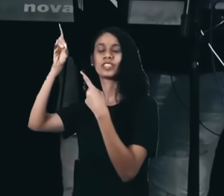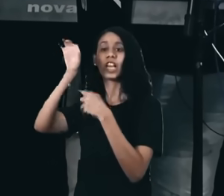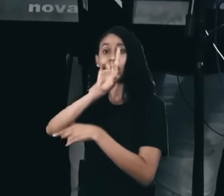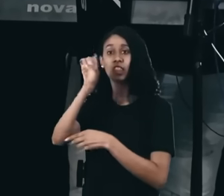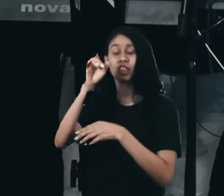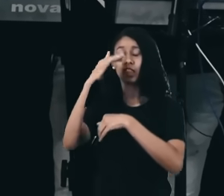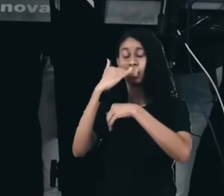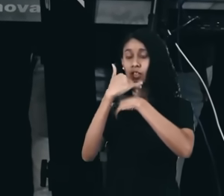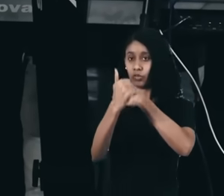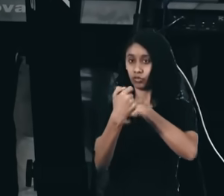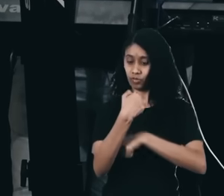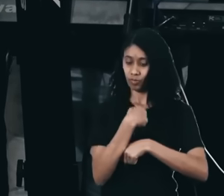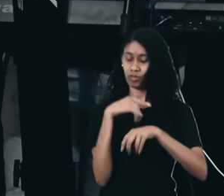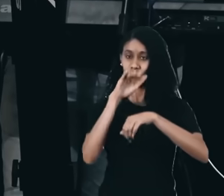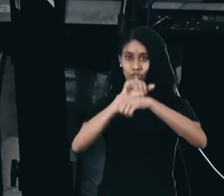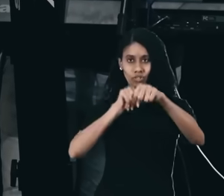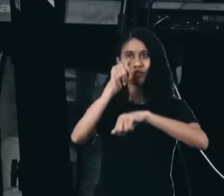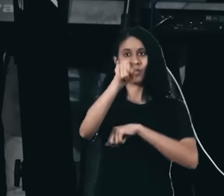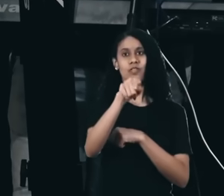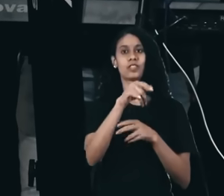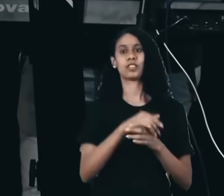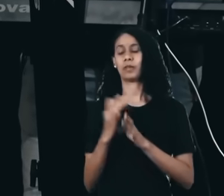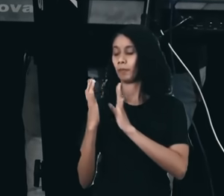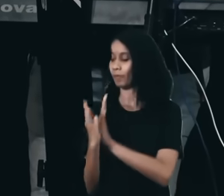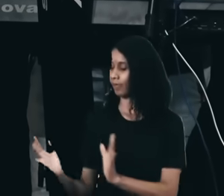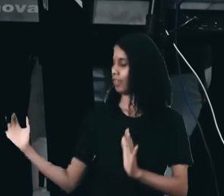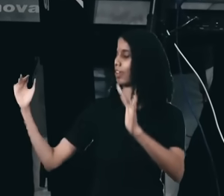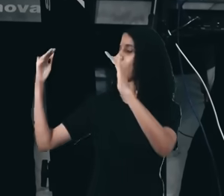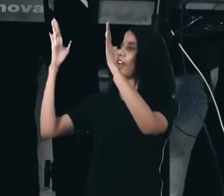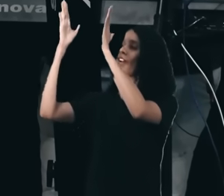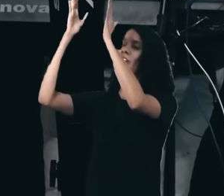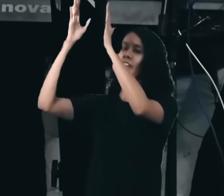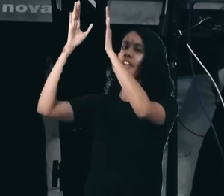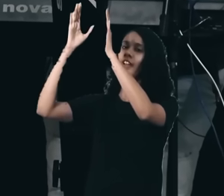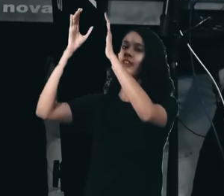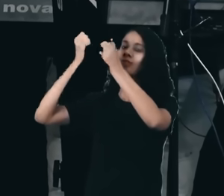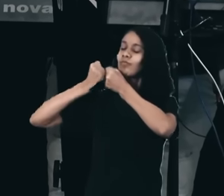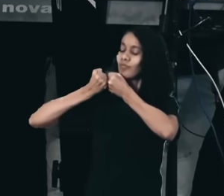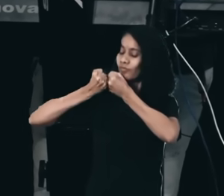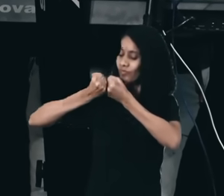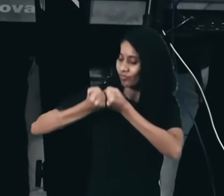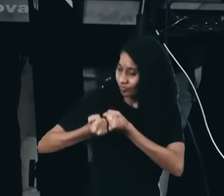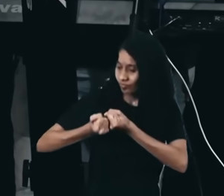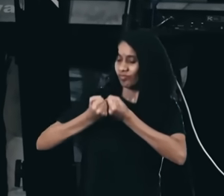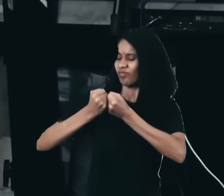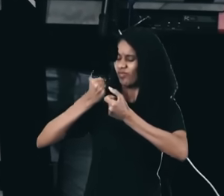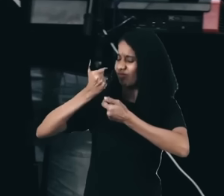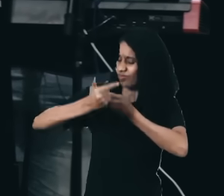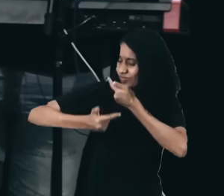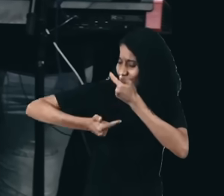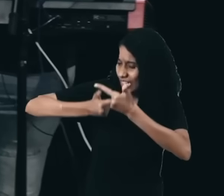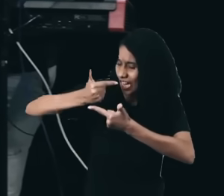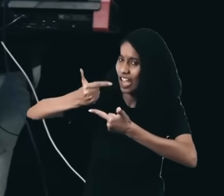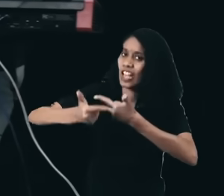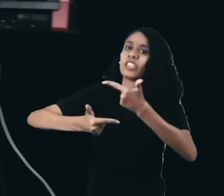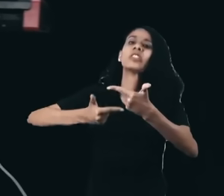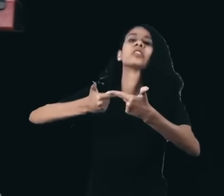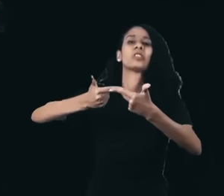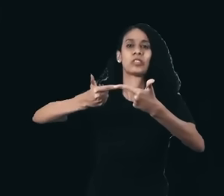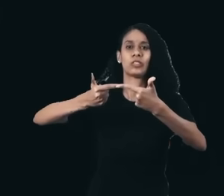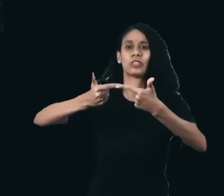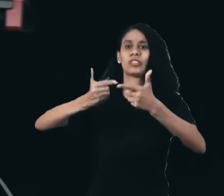cântaro. Coloque o cântaro do esforço nos seus ombros. Coloque o cântaro